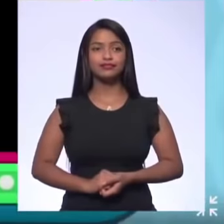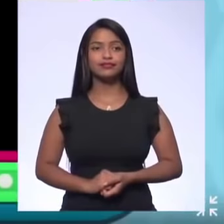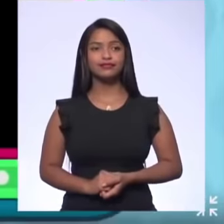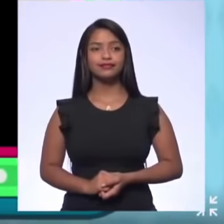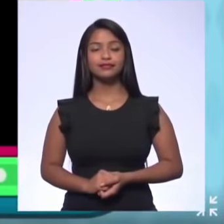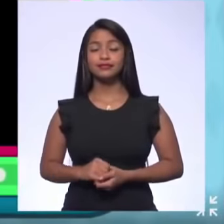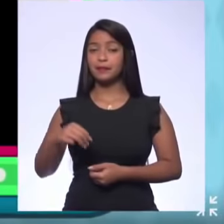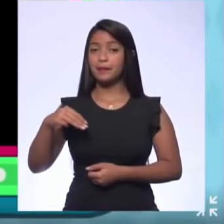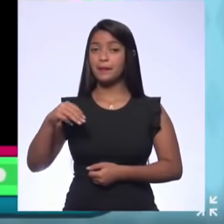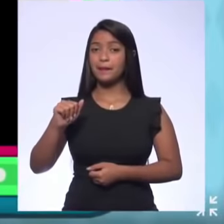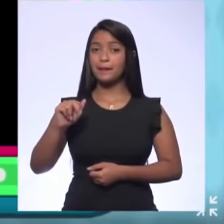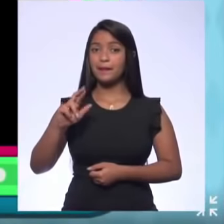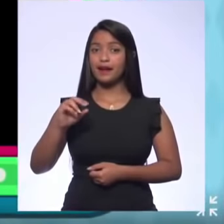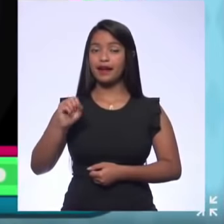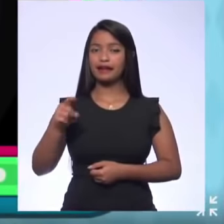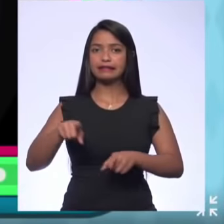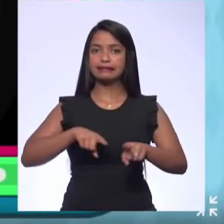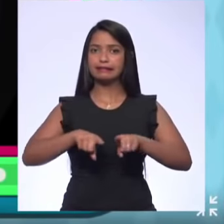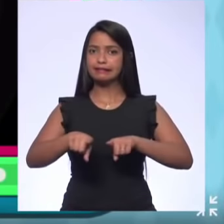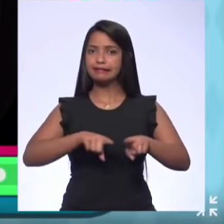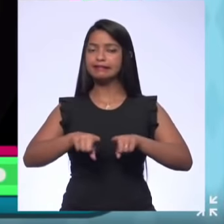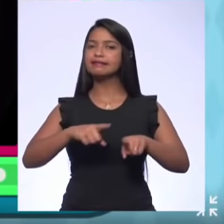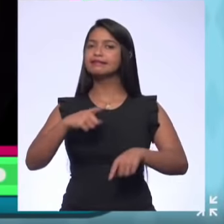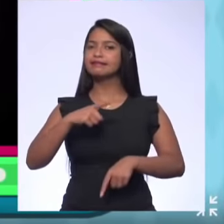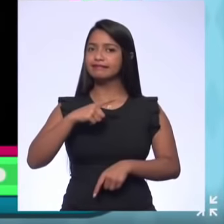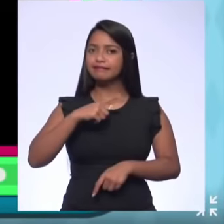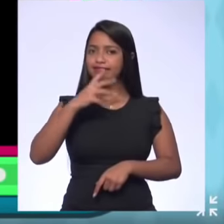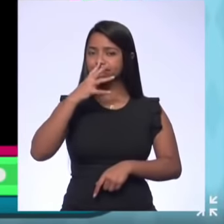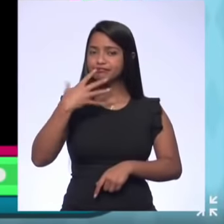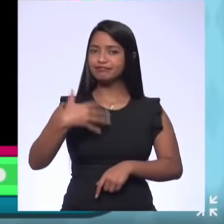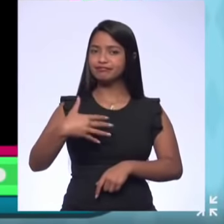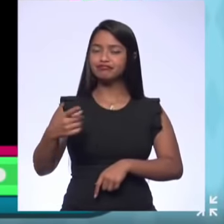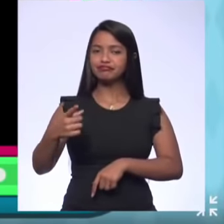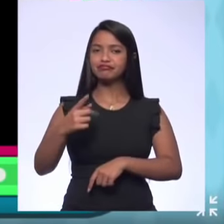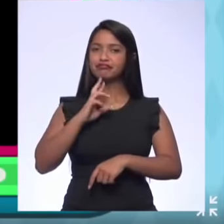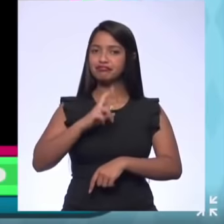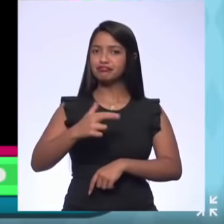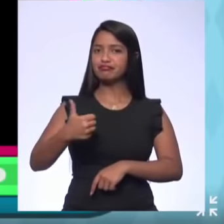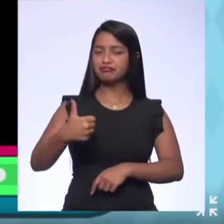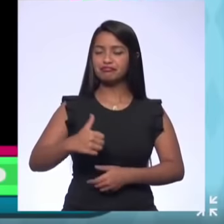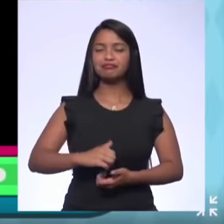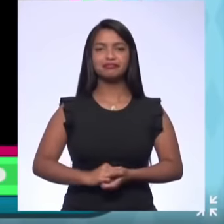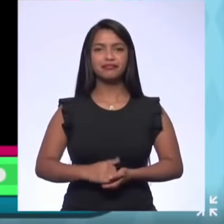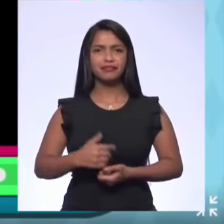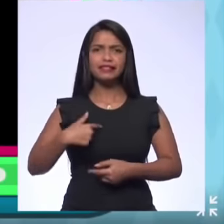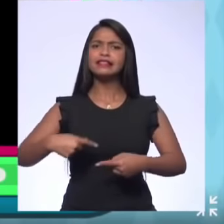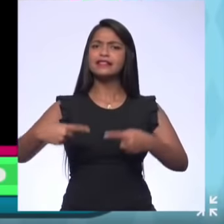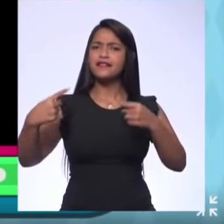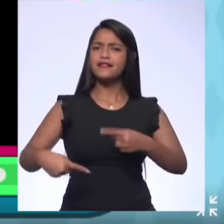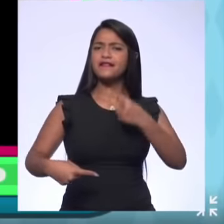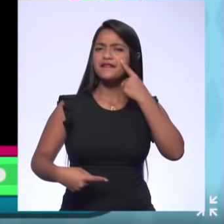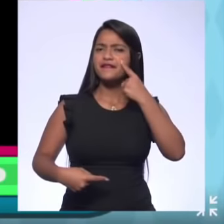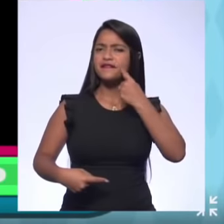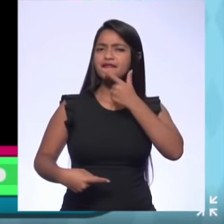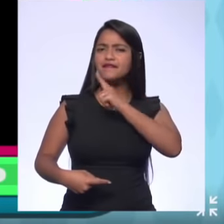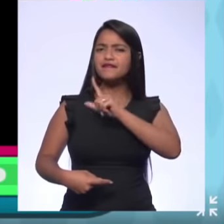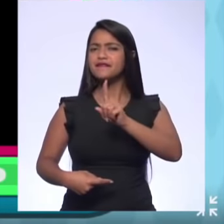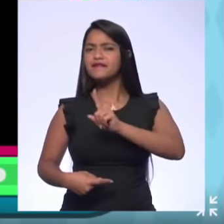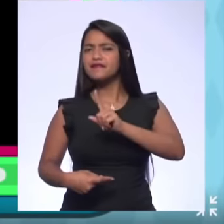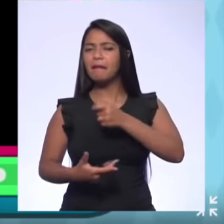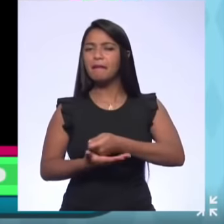O Marcos é competitivo, hein? O cara joga bem, hein? Sim. Desafiei o cara falando que tinha por